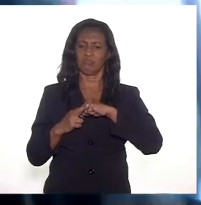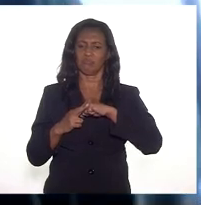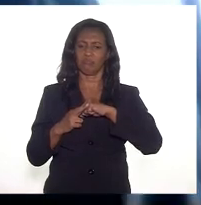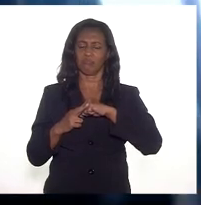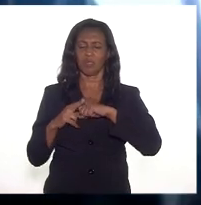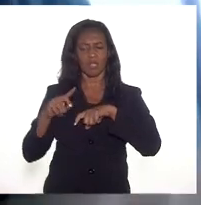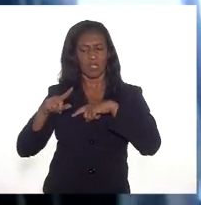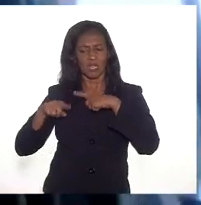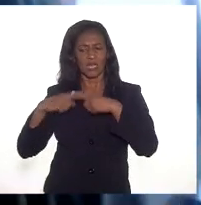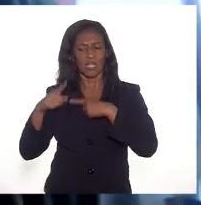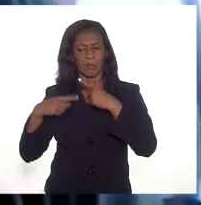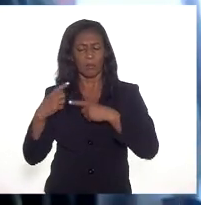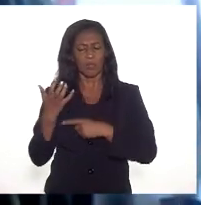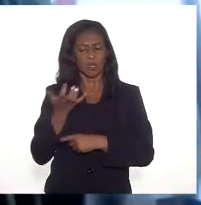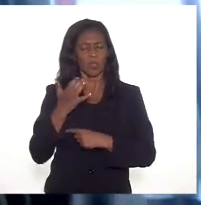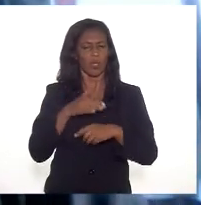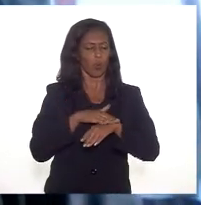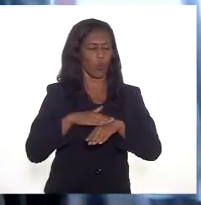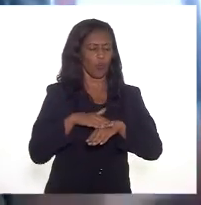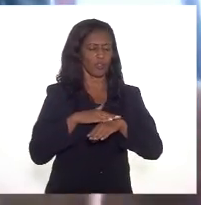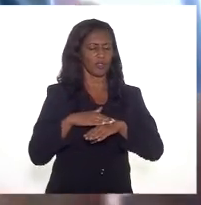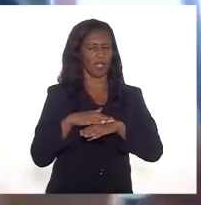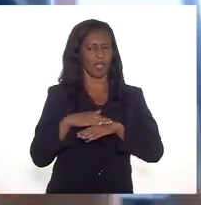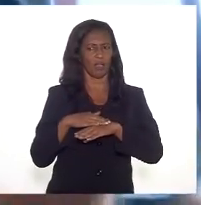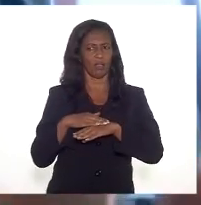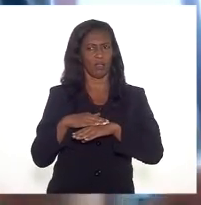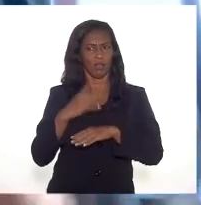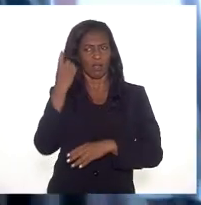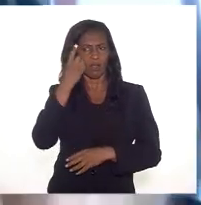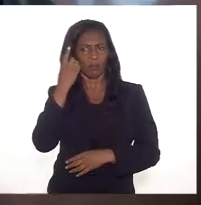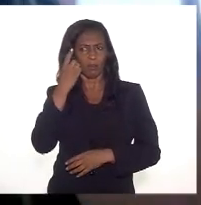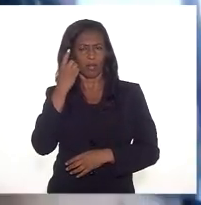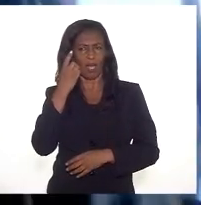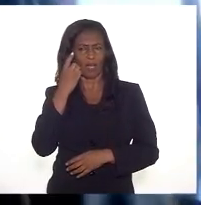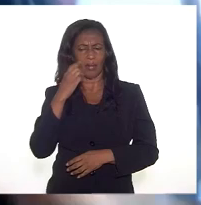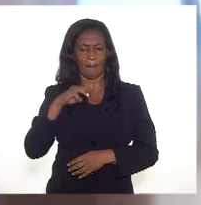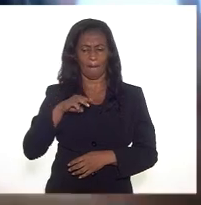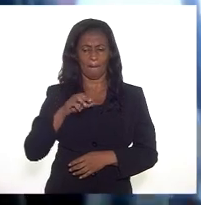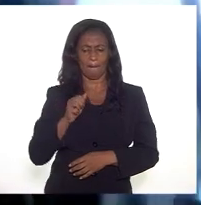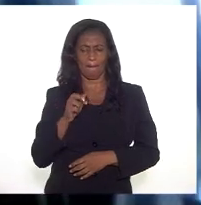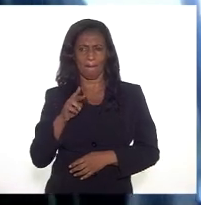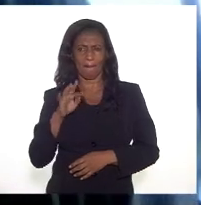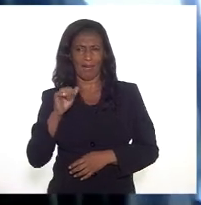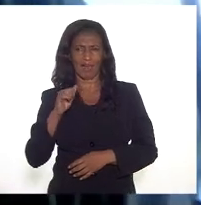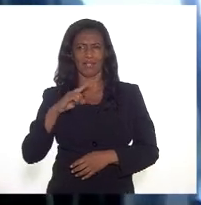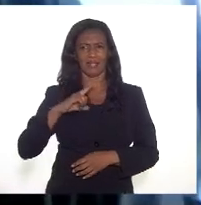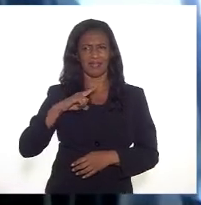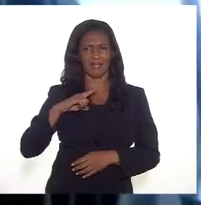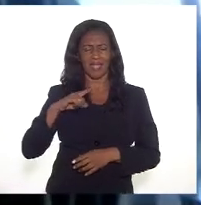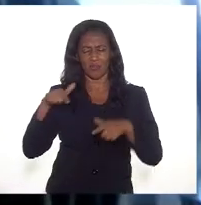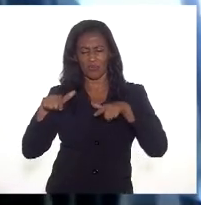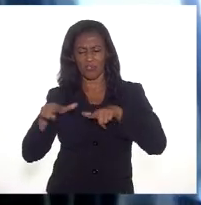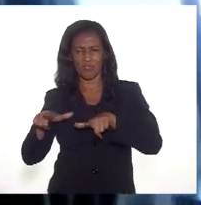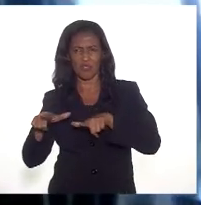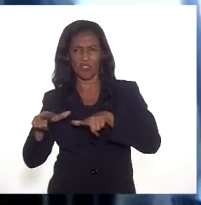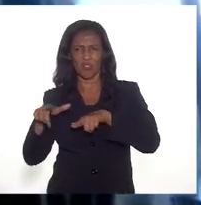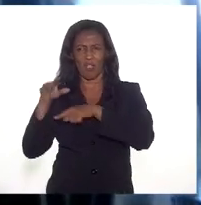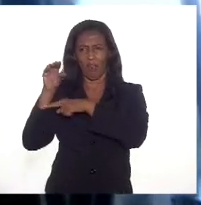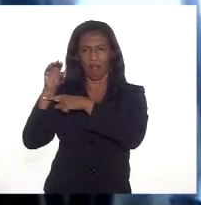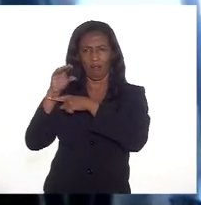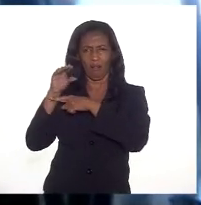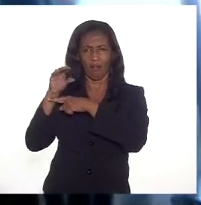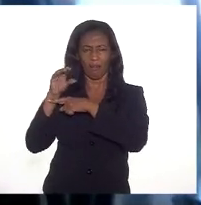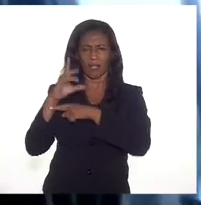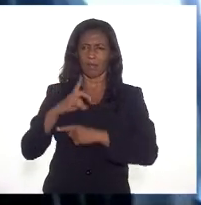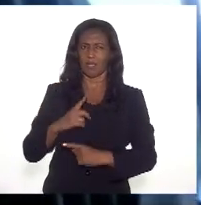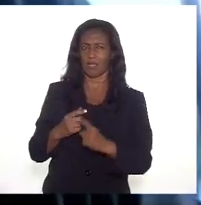Depois eu até quero conversar com a deputada Marta Rocha, porque há fitas gravadas, há muitas evidências, mas como a pessoa